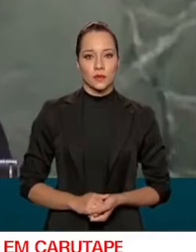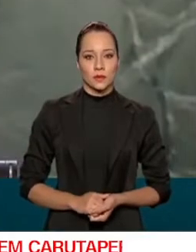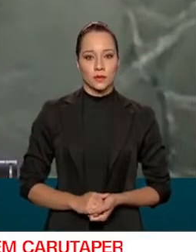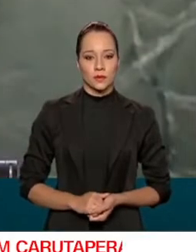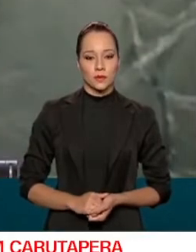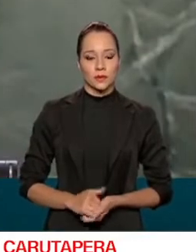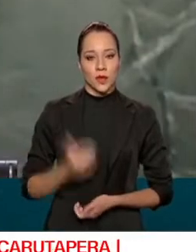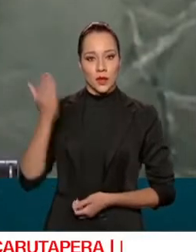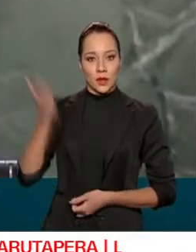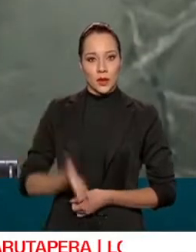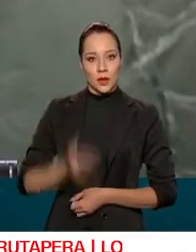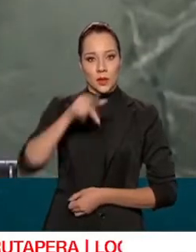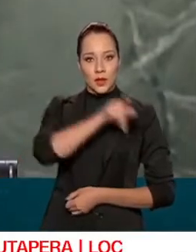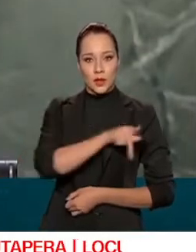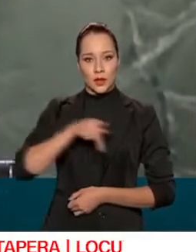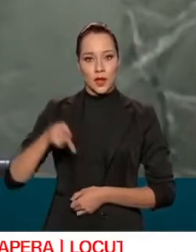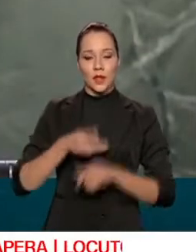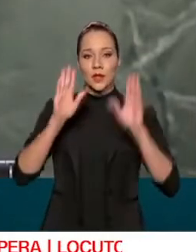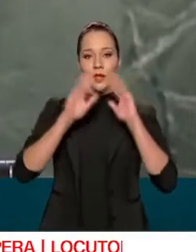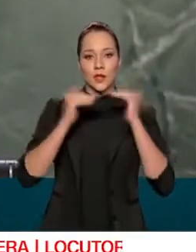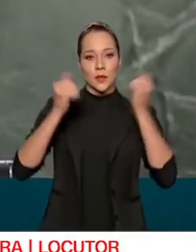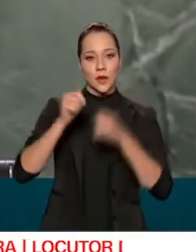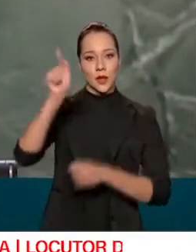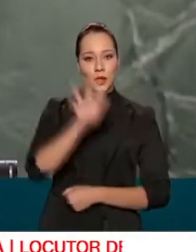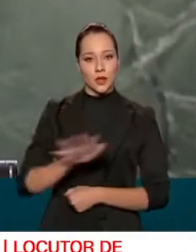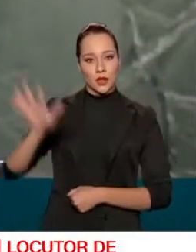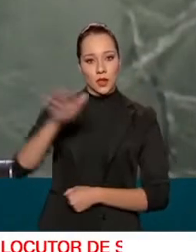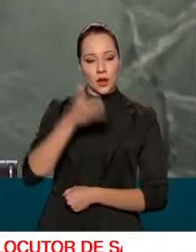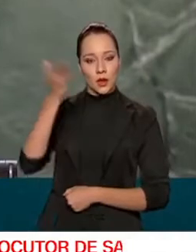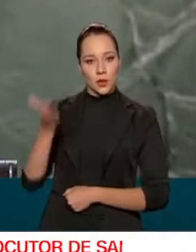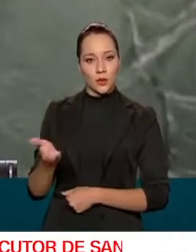Senhor Presidente da Assembleia Geral, Abdullah Shahid.